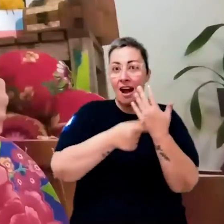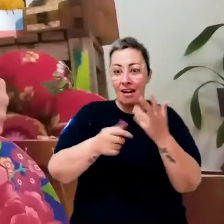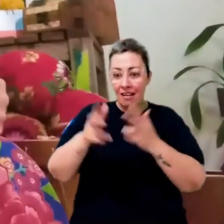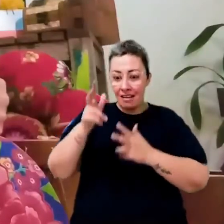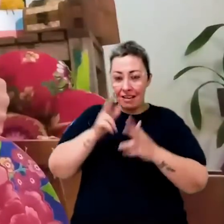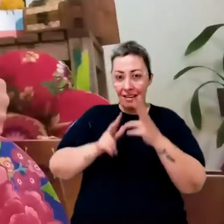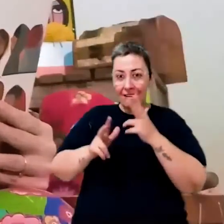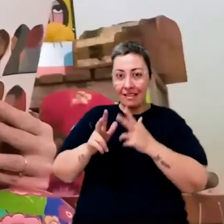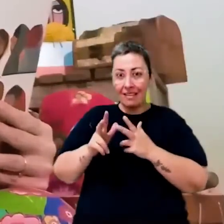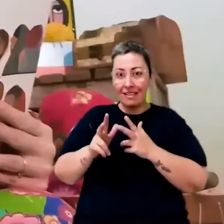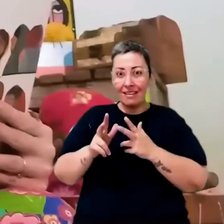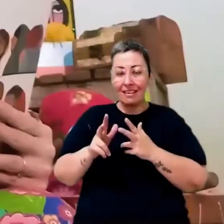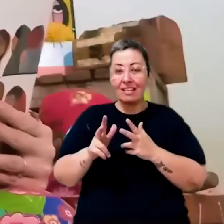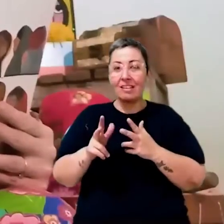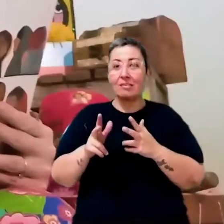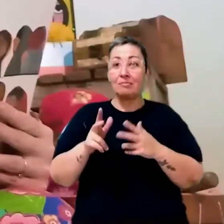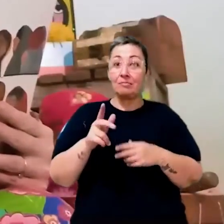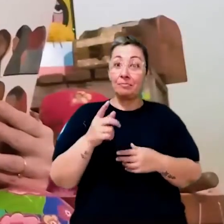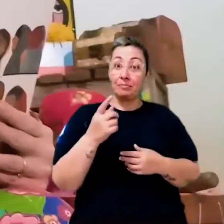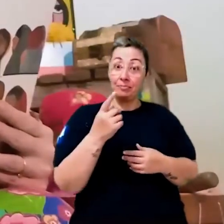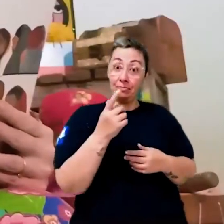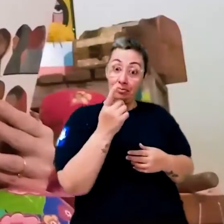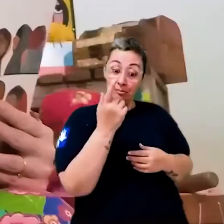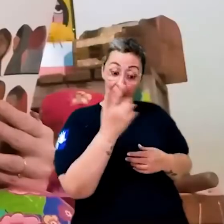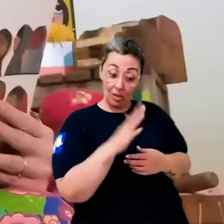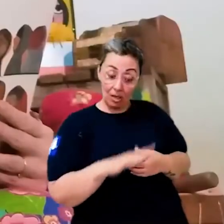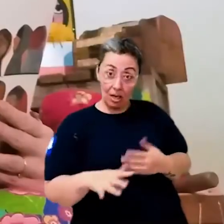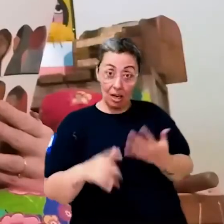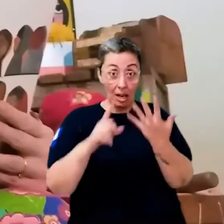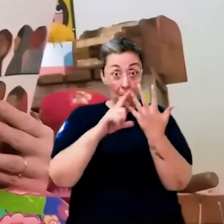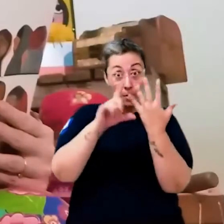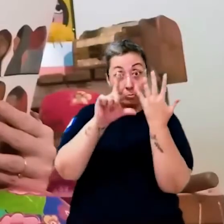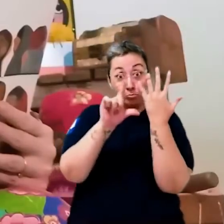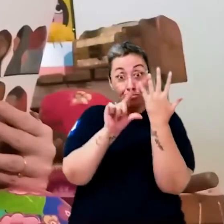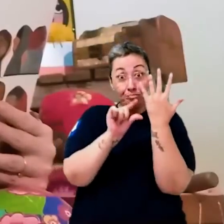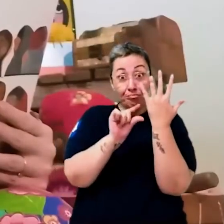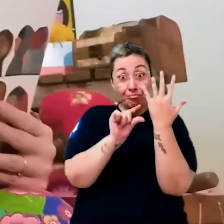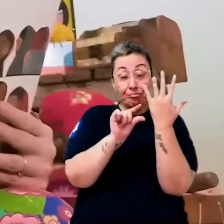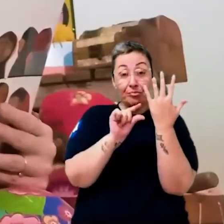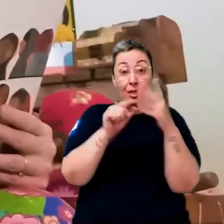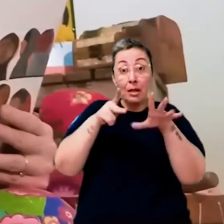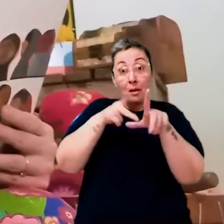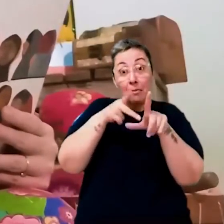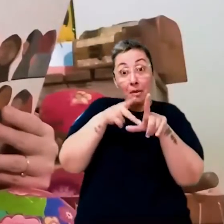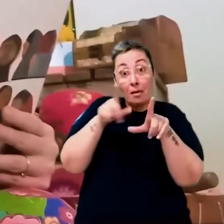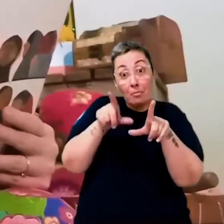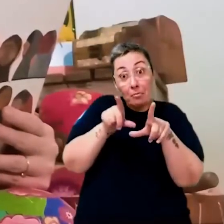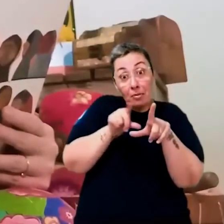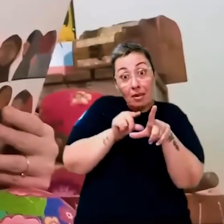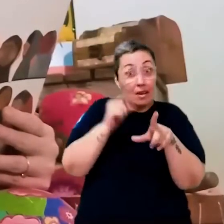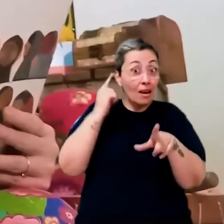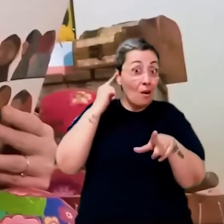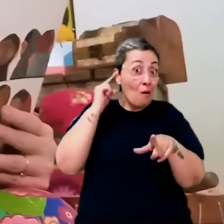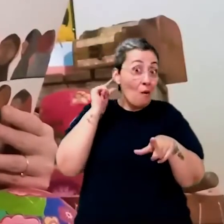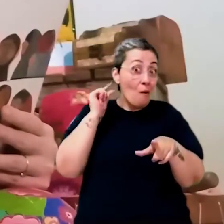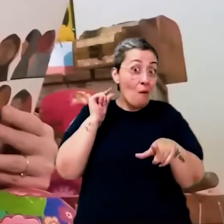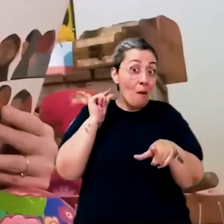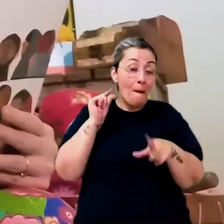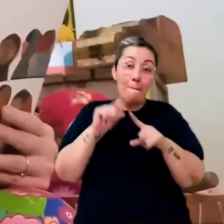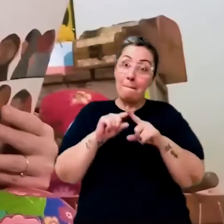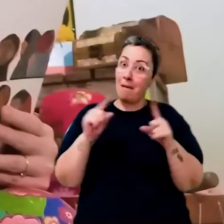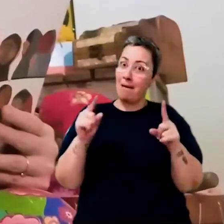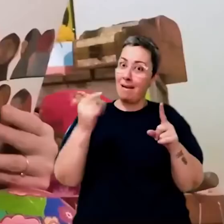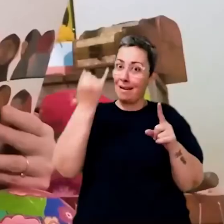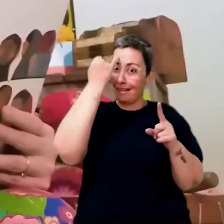fala aqui. Uma criança tem mãos pequenas, pés pequenos e orelhas pequenas, mas nem por